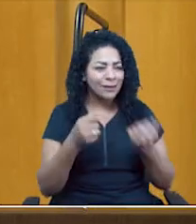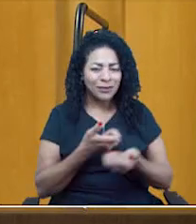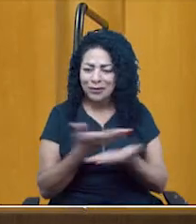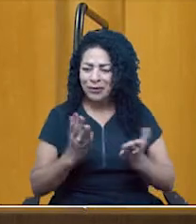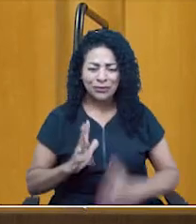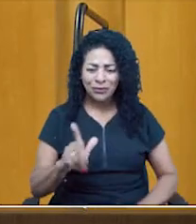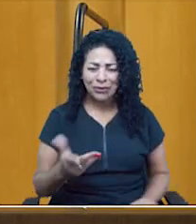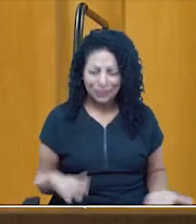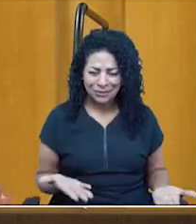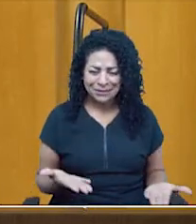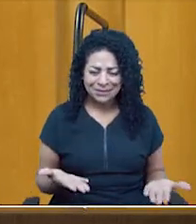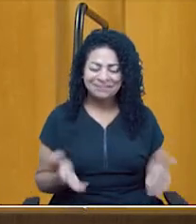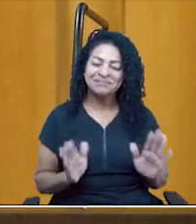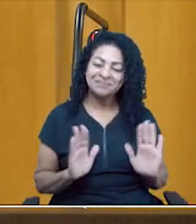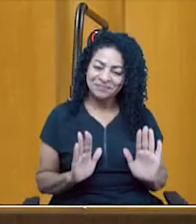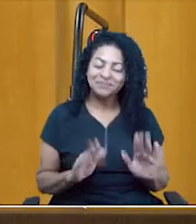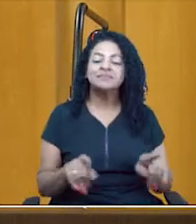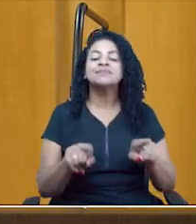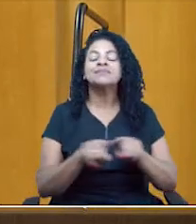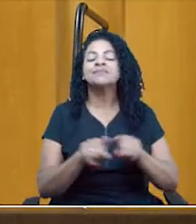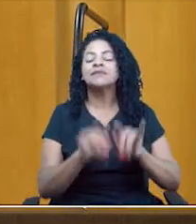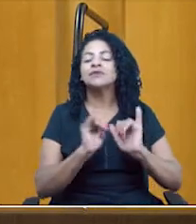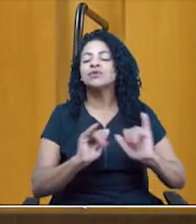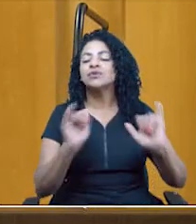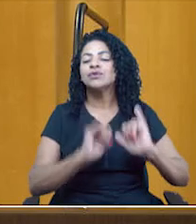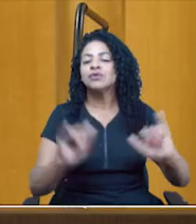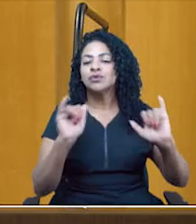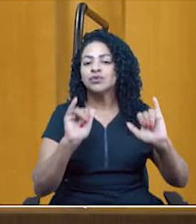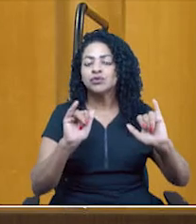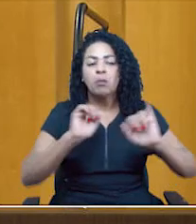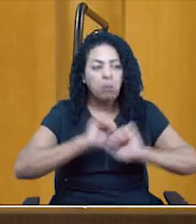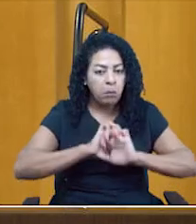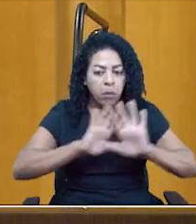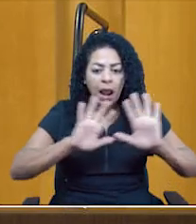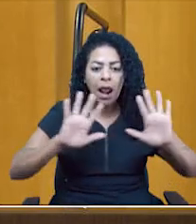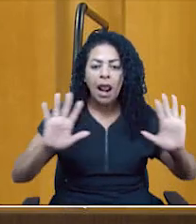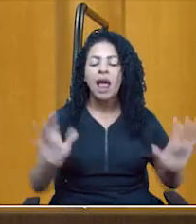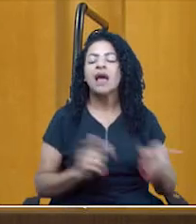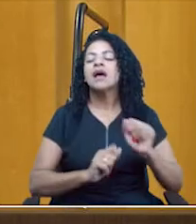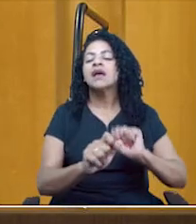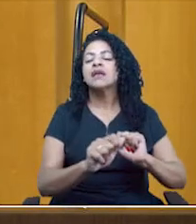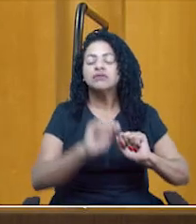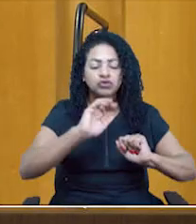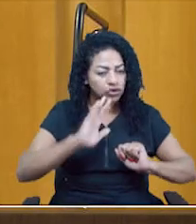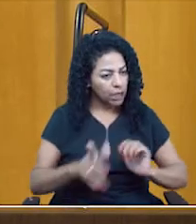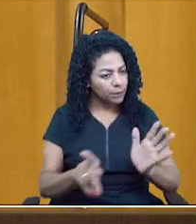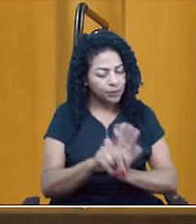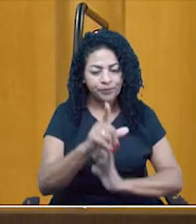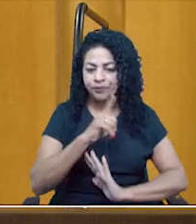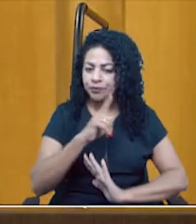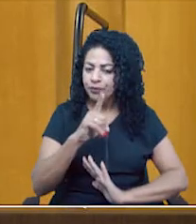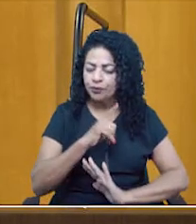conta do esclarecimento necessário dos normativos que já existem e